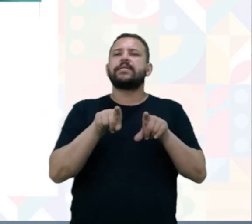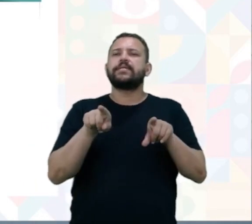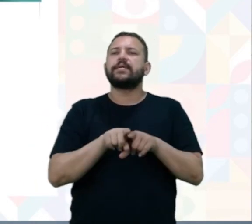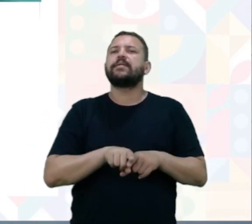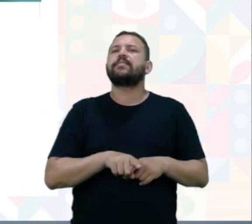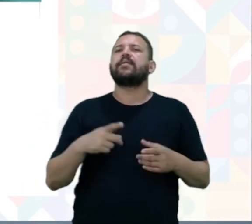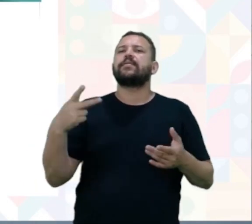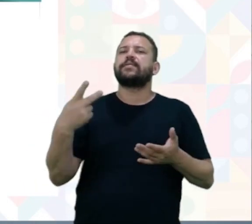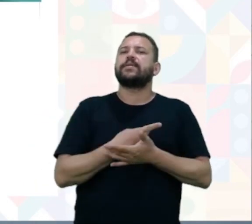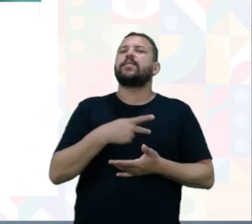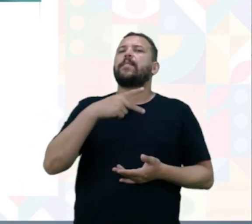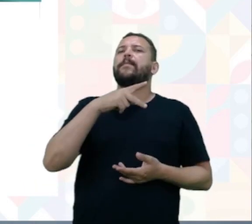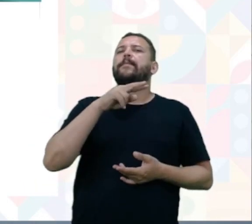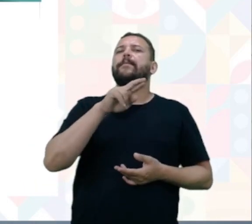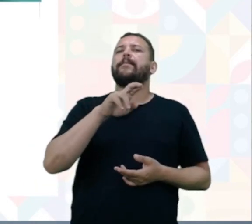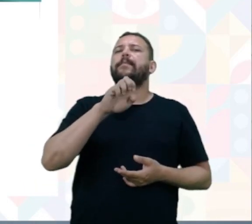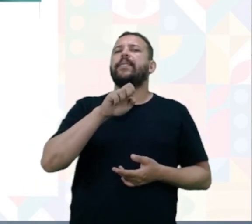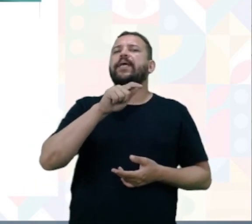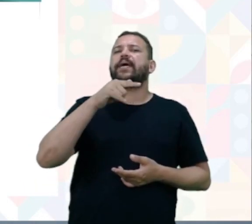pregão,